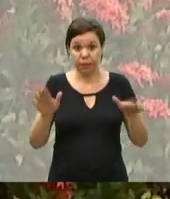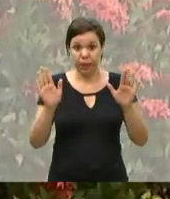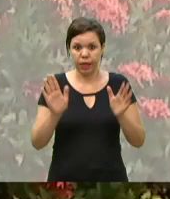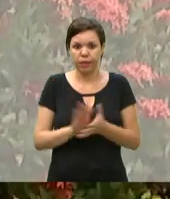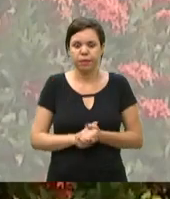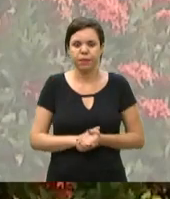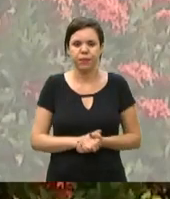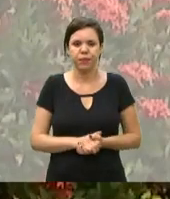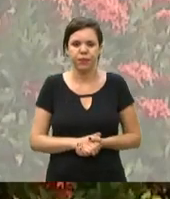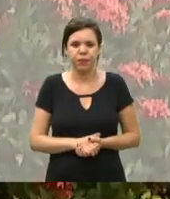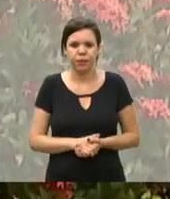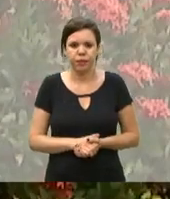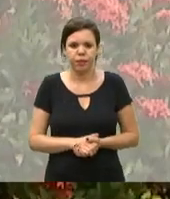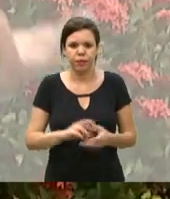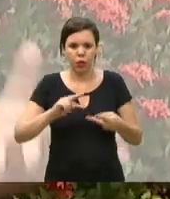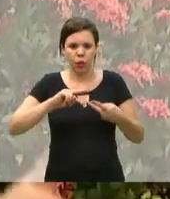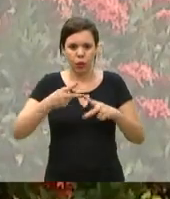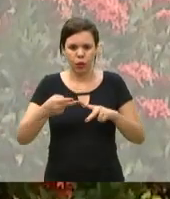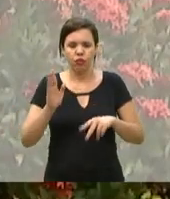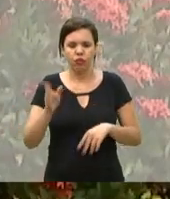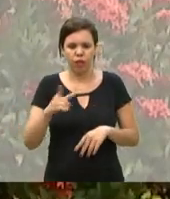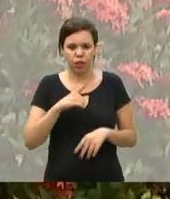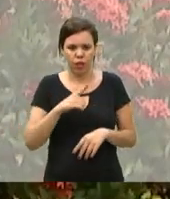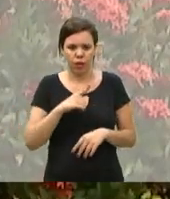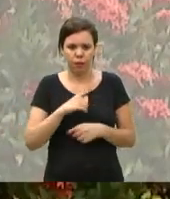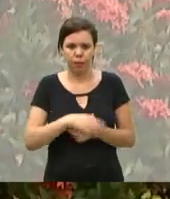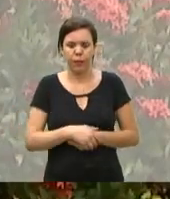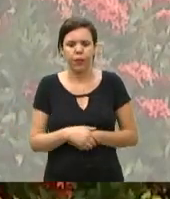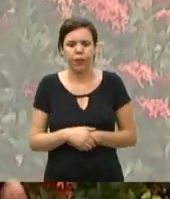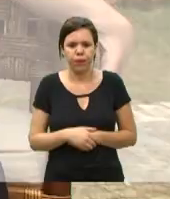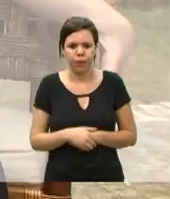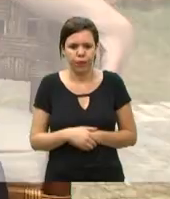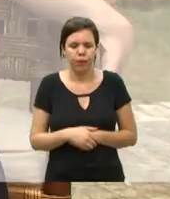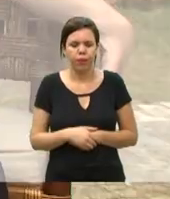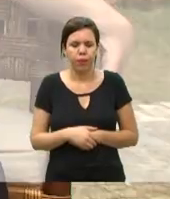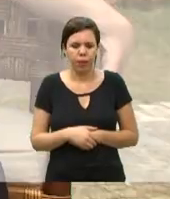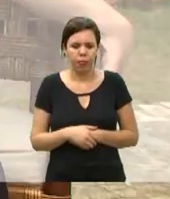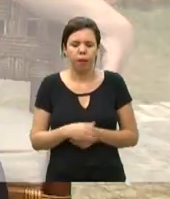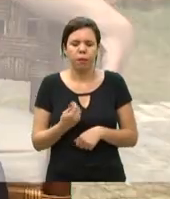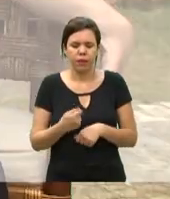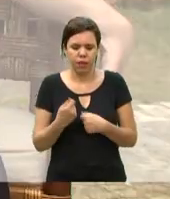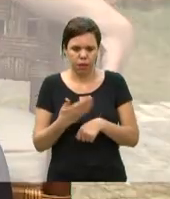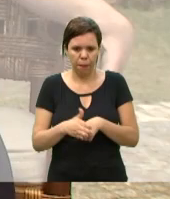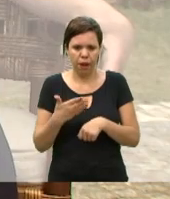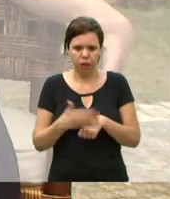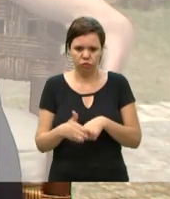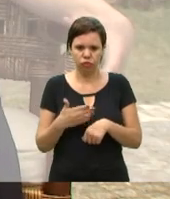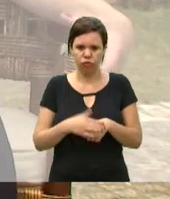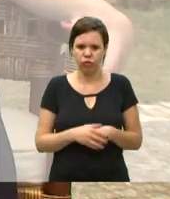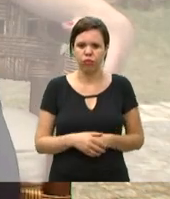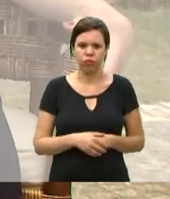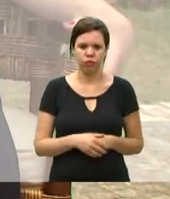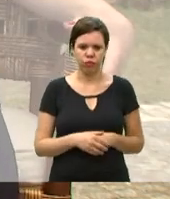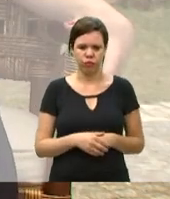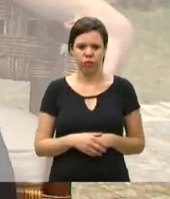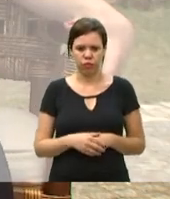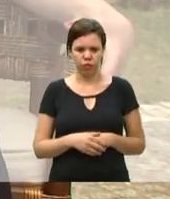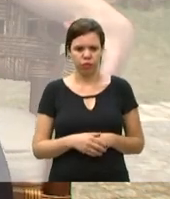mais, né? Os recursos já existem, tem que ser colocados em práticas,